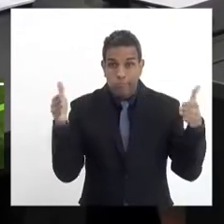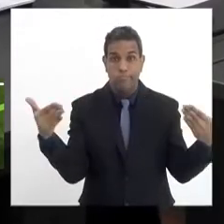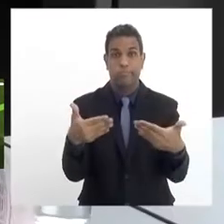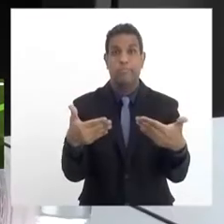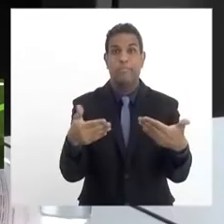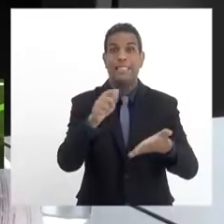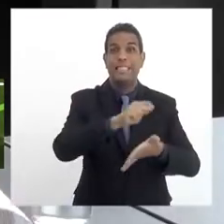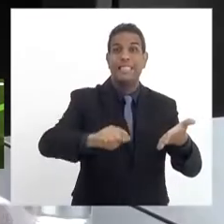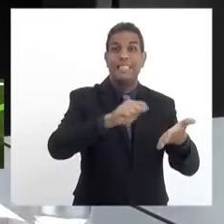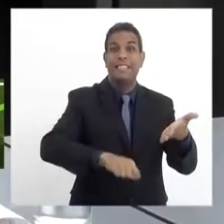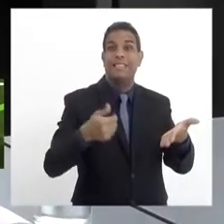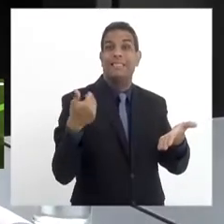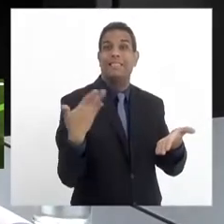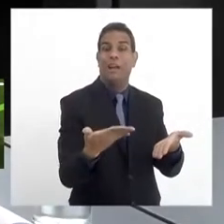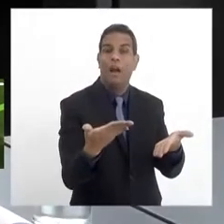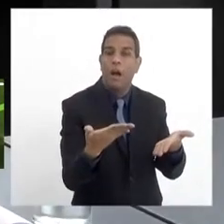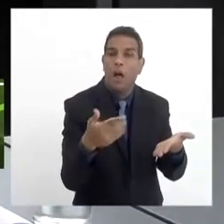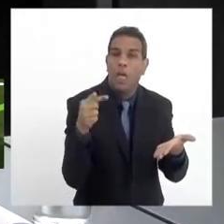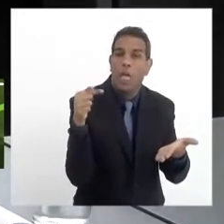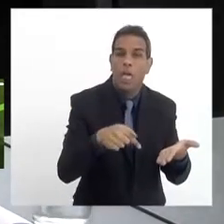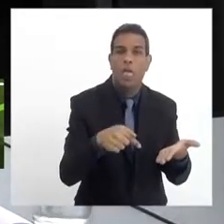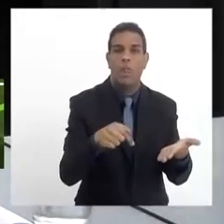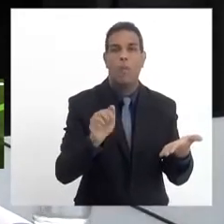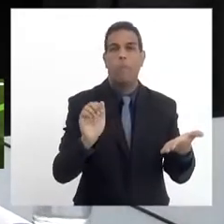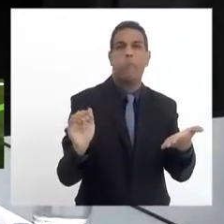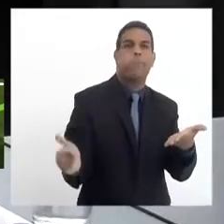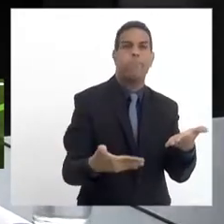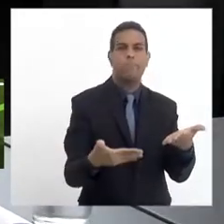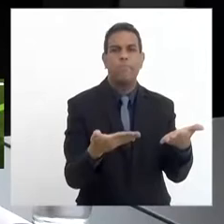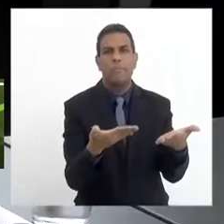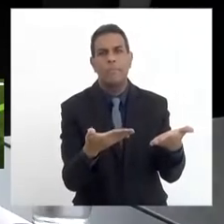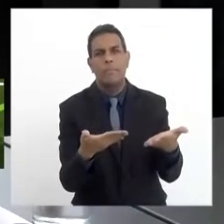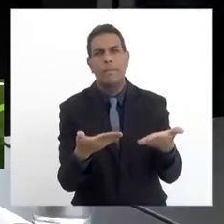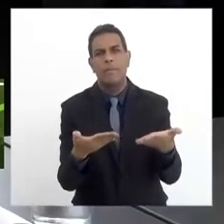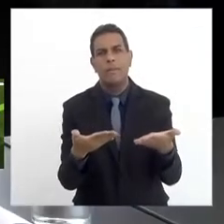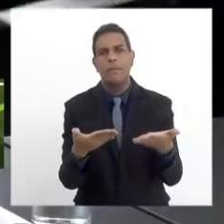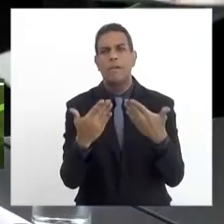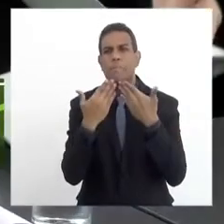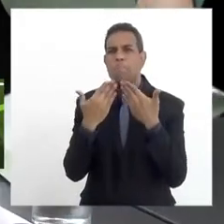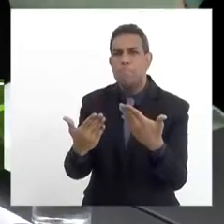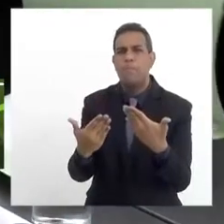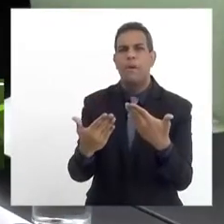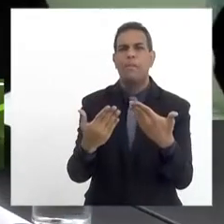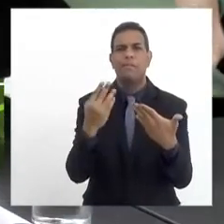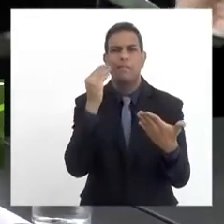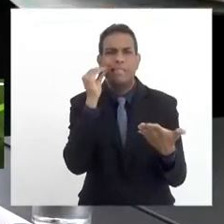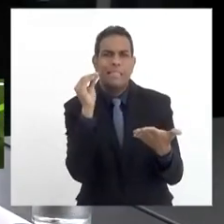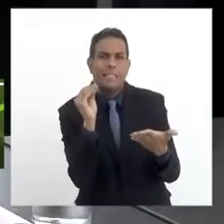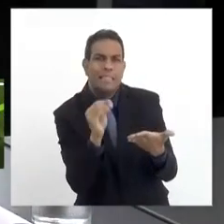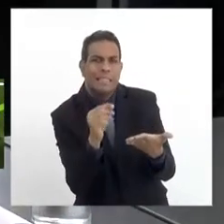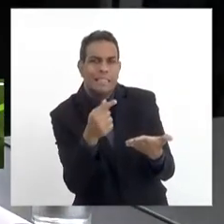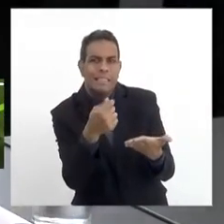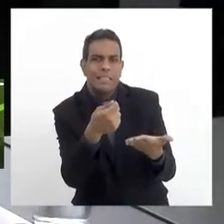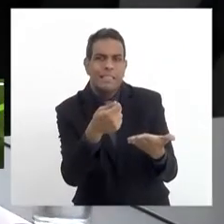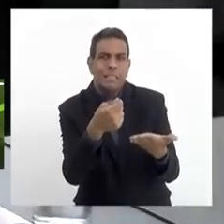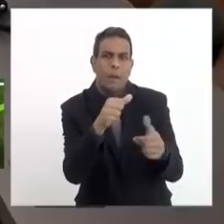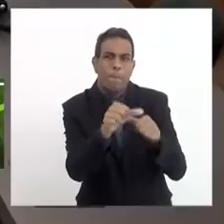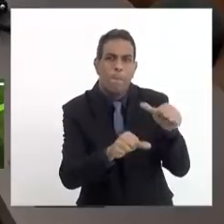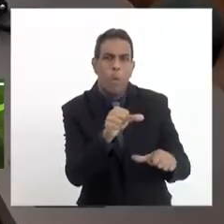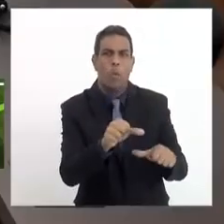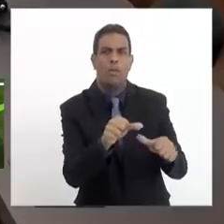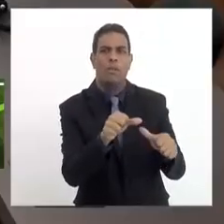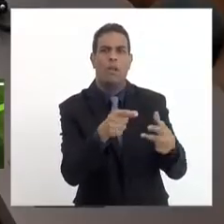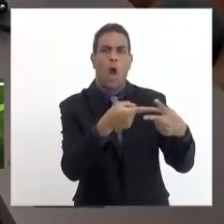redação não pode ser essa. Concordo que a redação está péssima. O senhor me permitiu, eu também peço vista para tentar corrigir de vista, a redação. Deputado Luiz